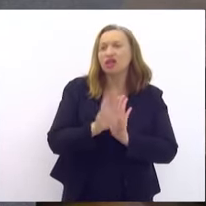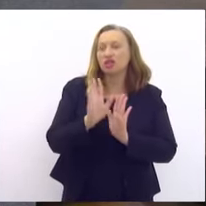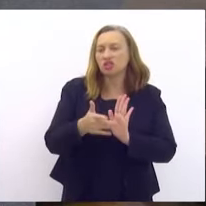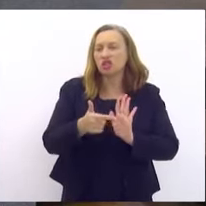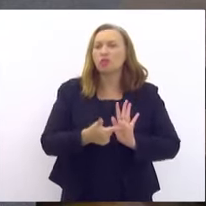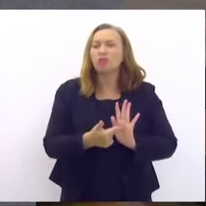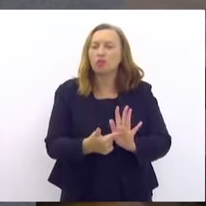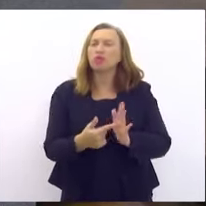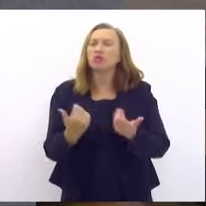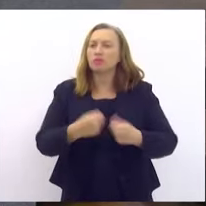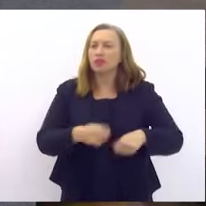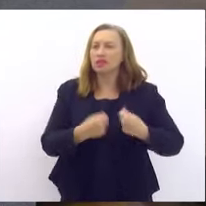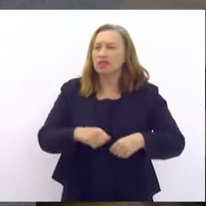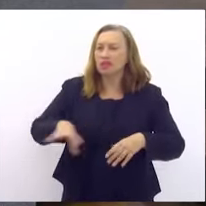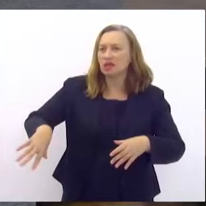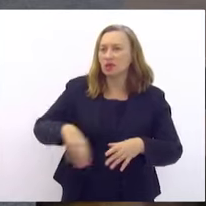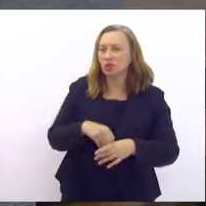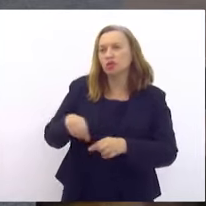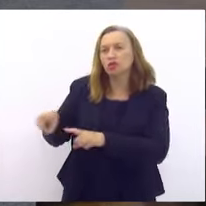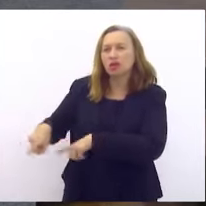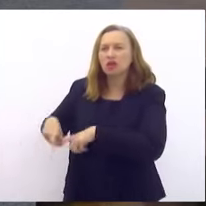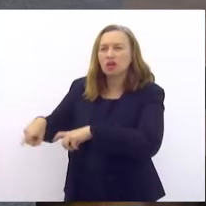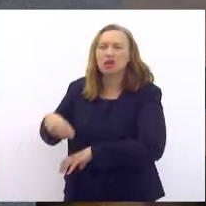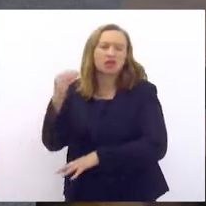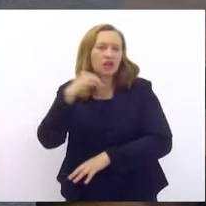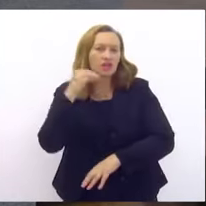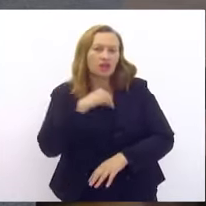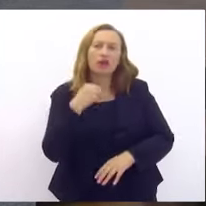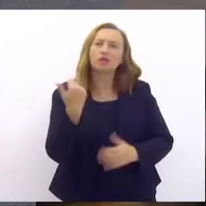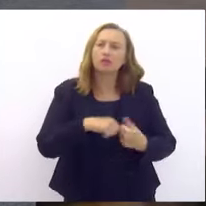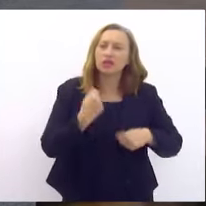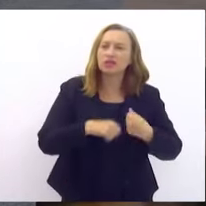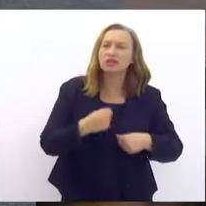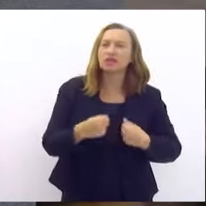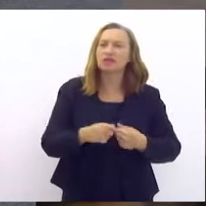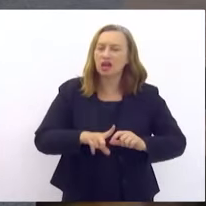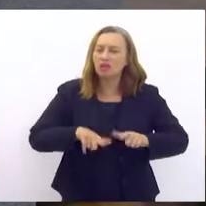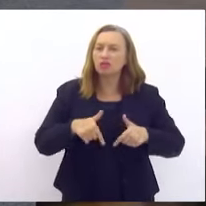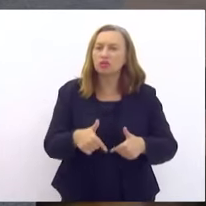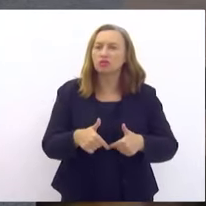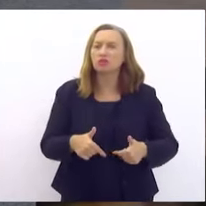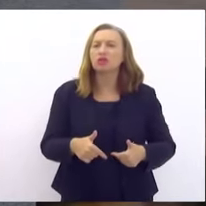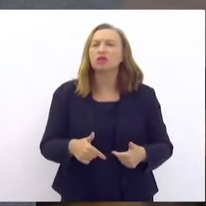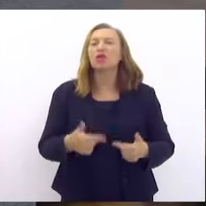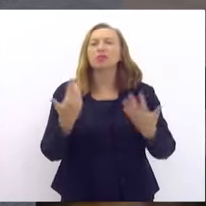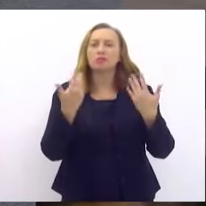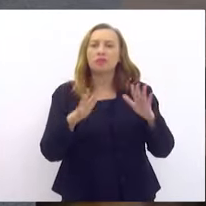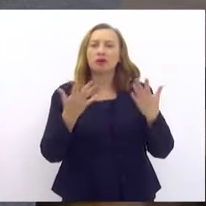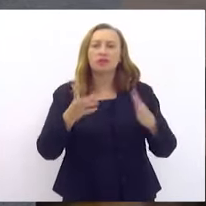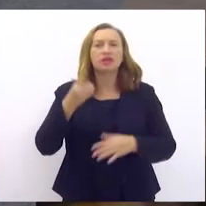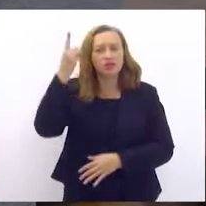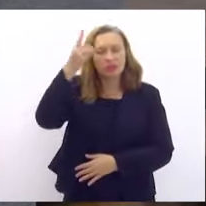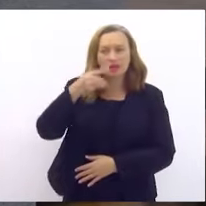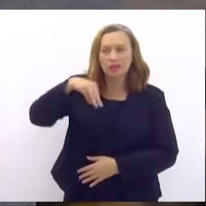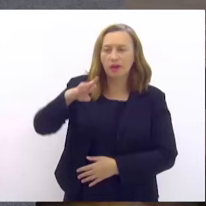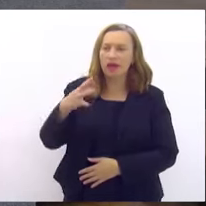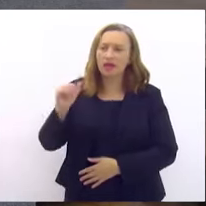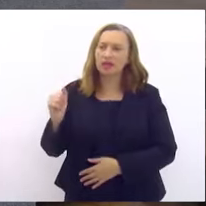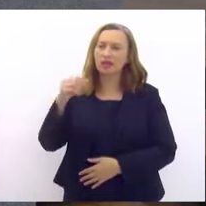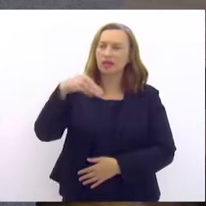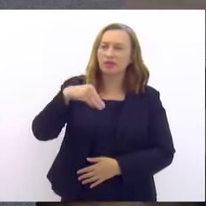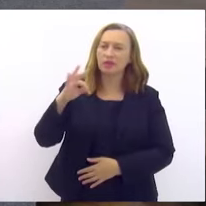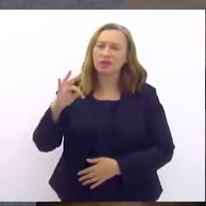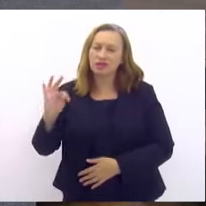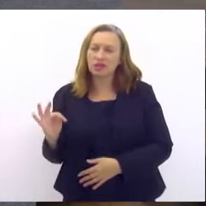interiorizar porque tá muito fraquinha em vez de tem sido esvaziada parabén deputada mar do MST mais uma vez